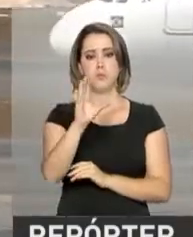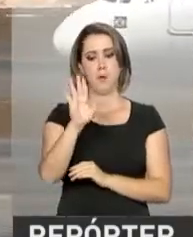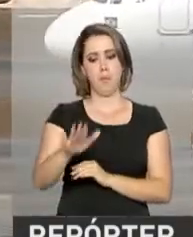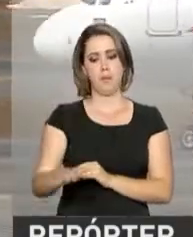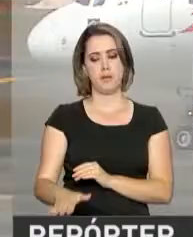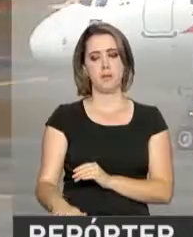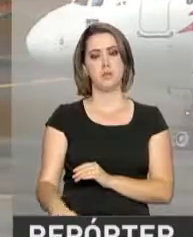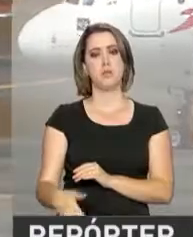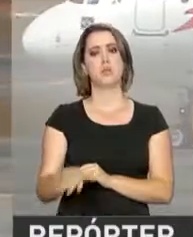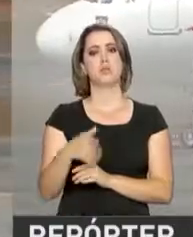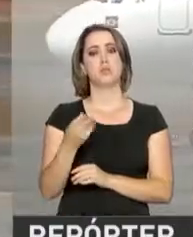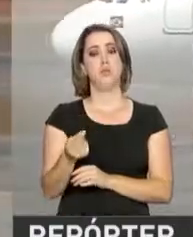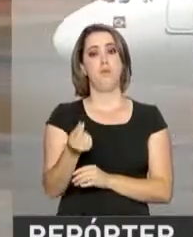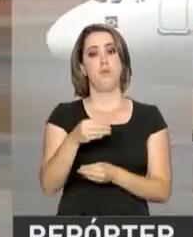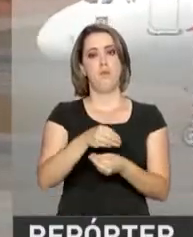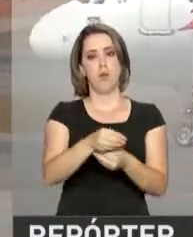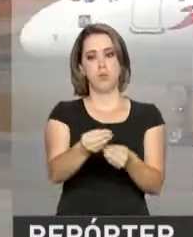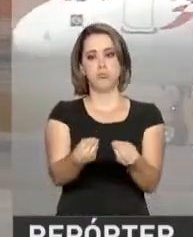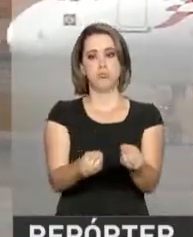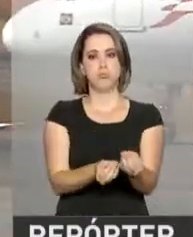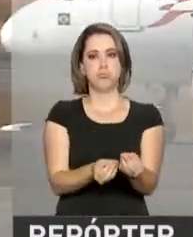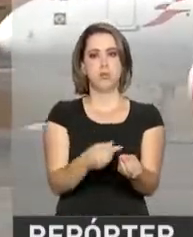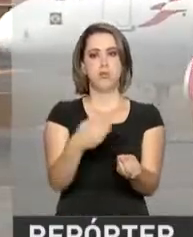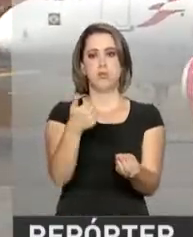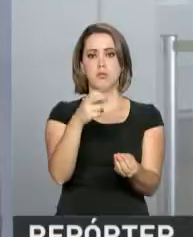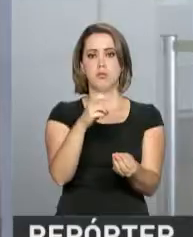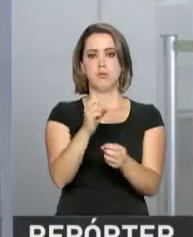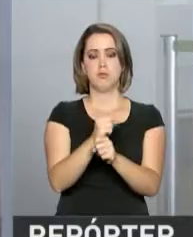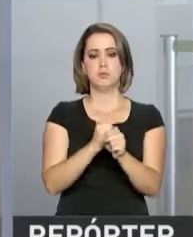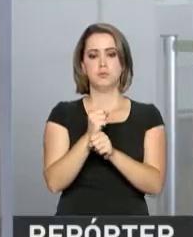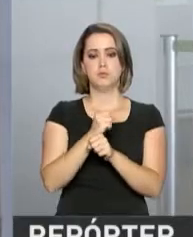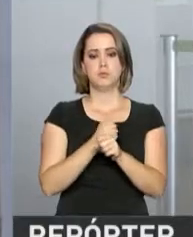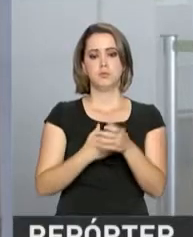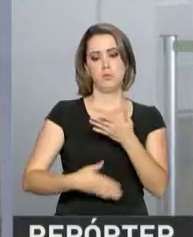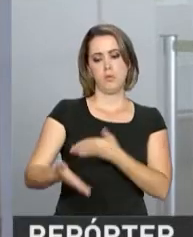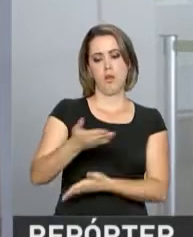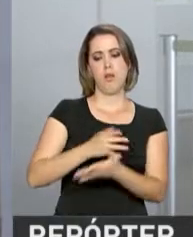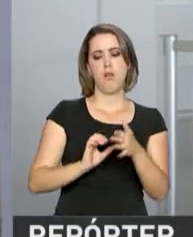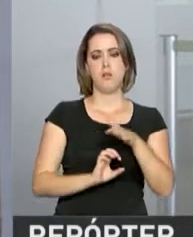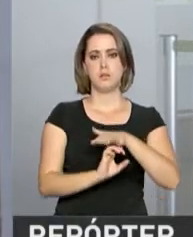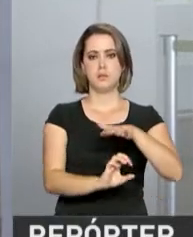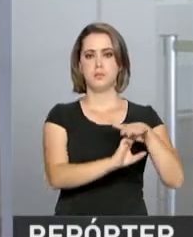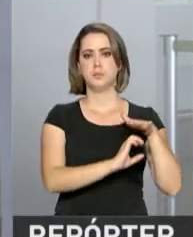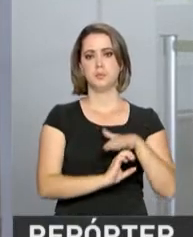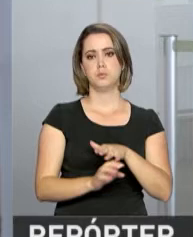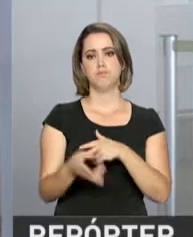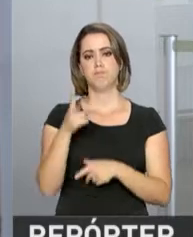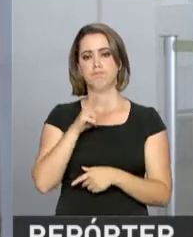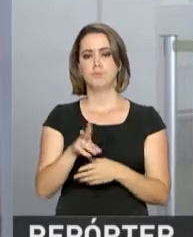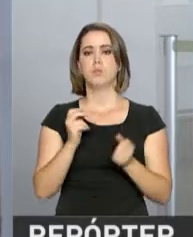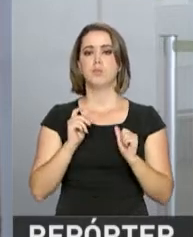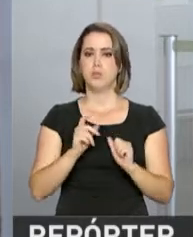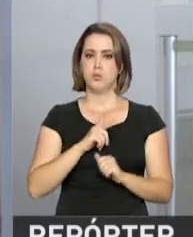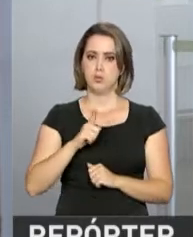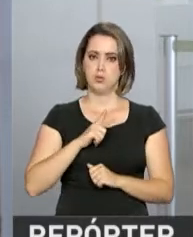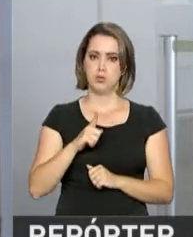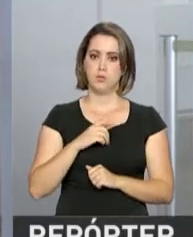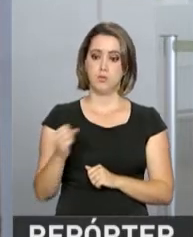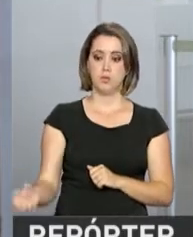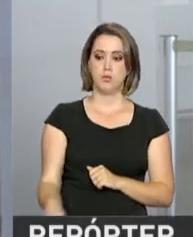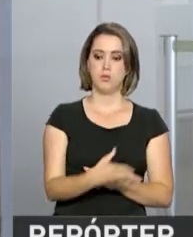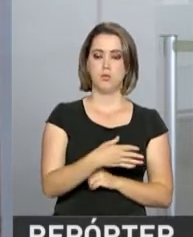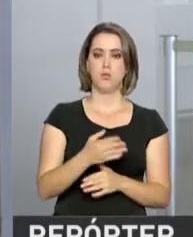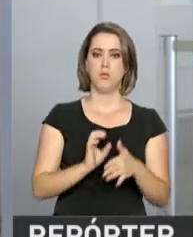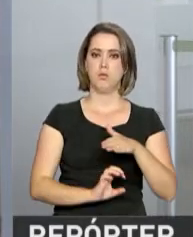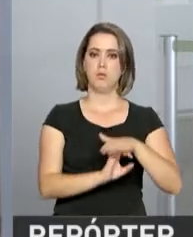no preço das passagens brasileiras ao longo dos últimos 15 anos. A concorrência aumentou, as empresas tiveram que, de certa forma, se reinventar.